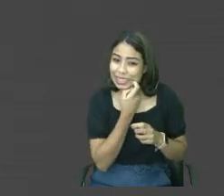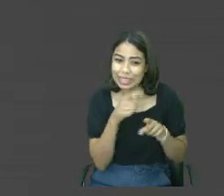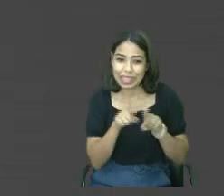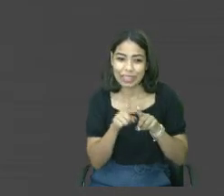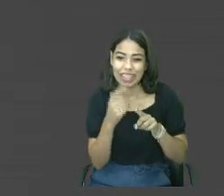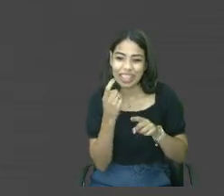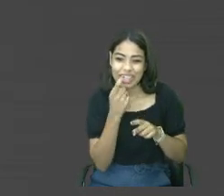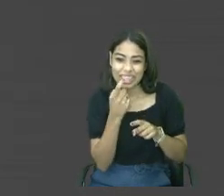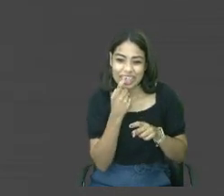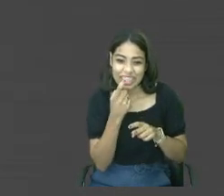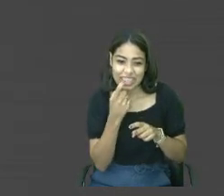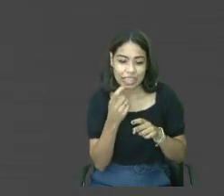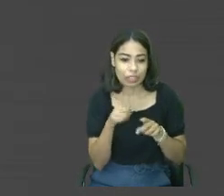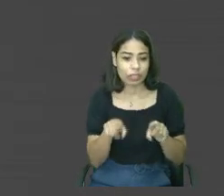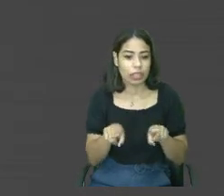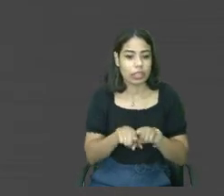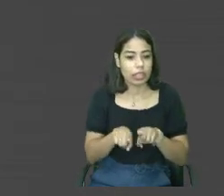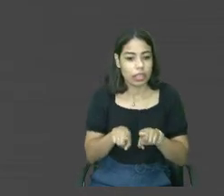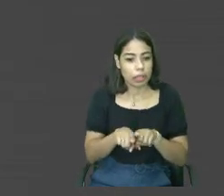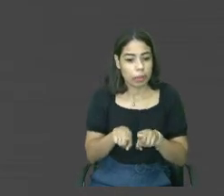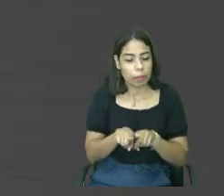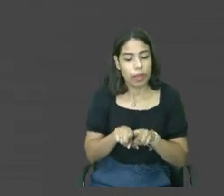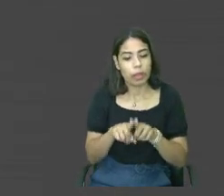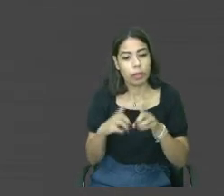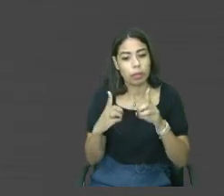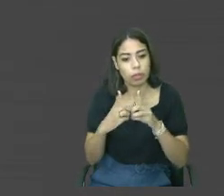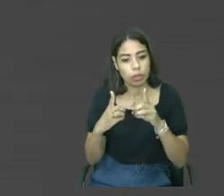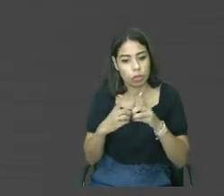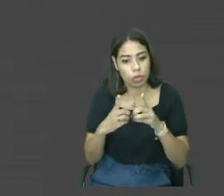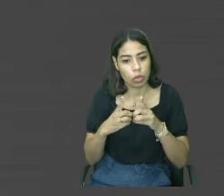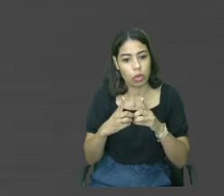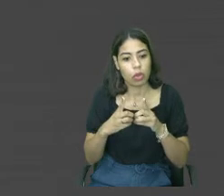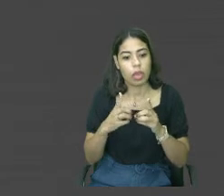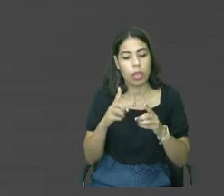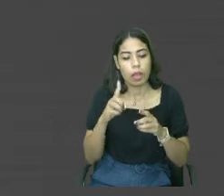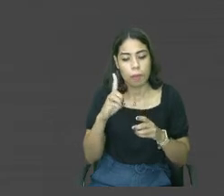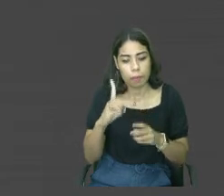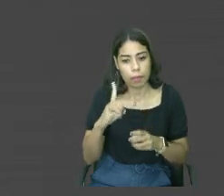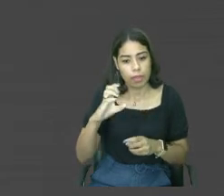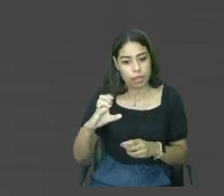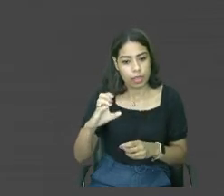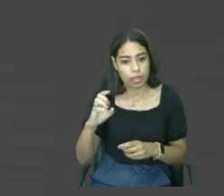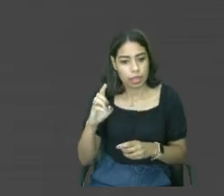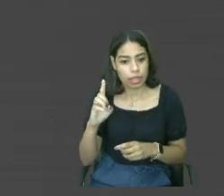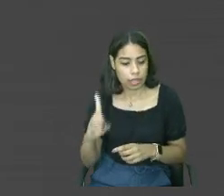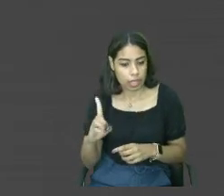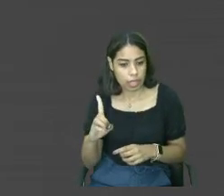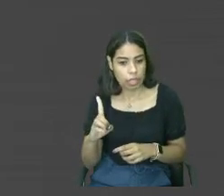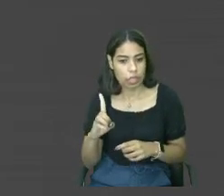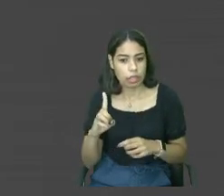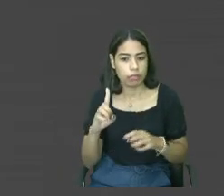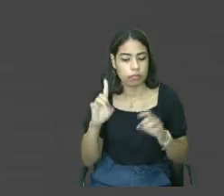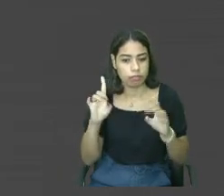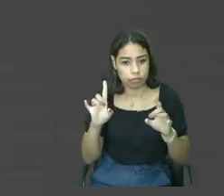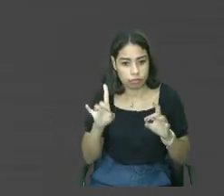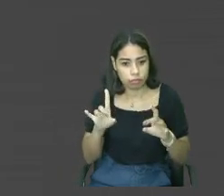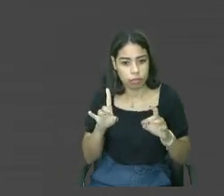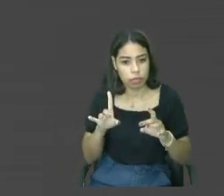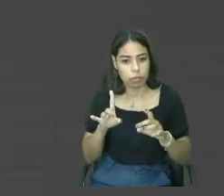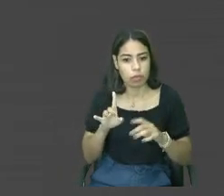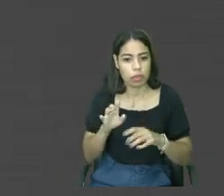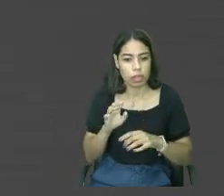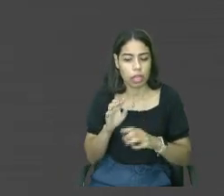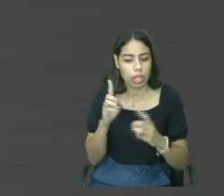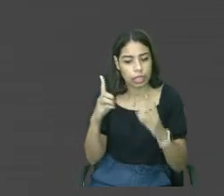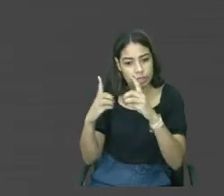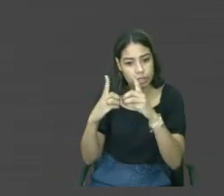e 82 pacientes portadores de necessidade especial. Isso é uma média mês, né, de